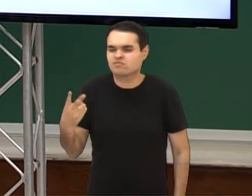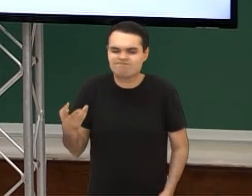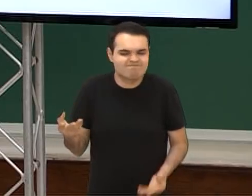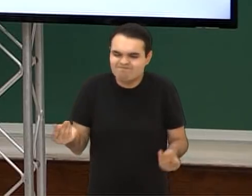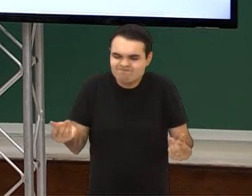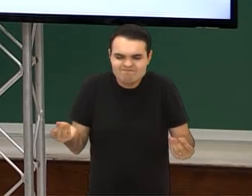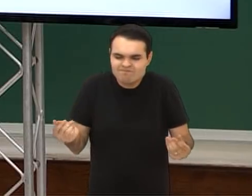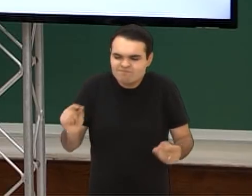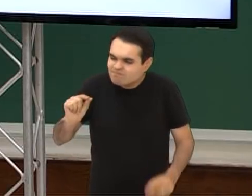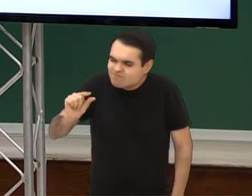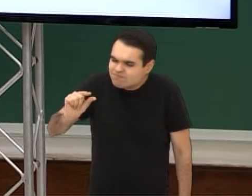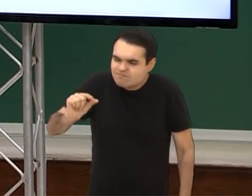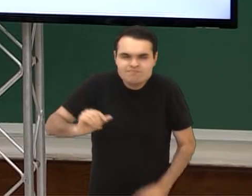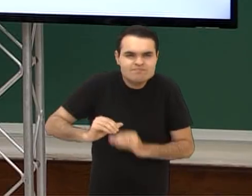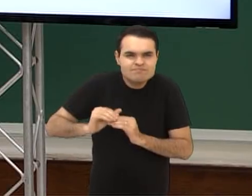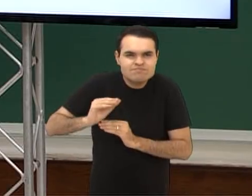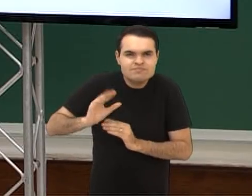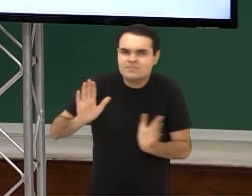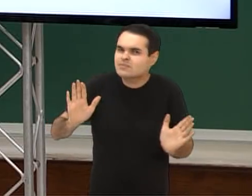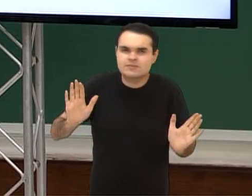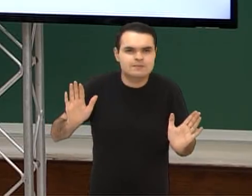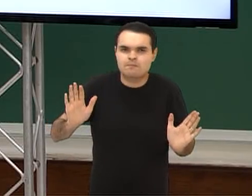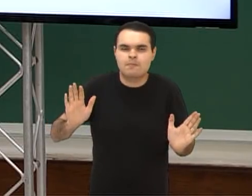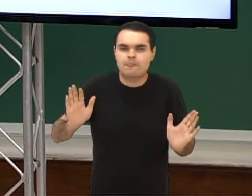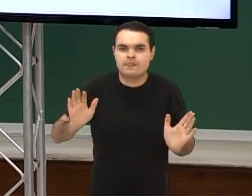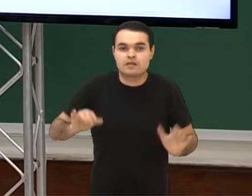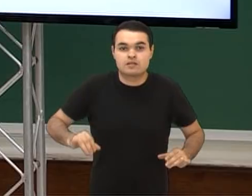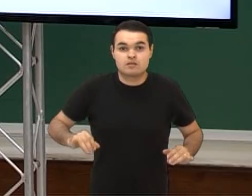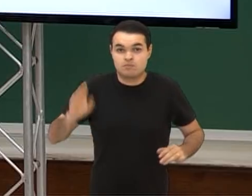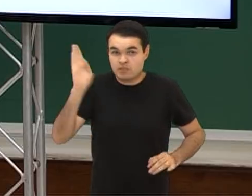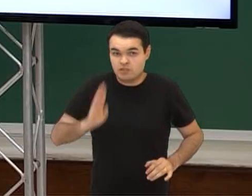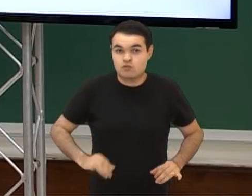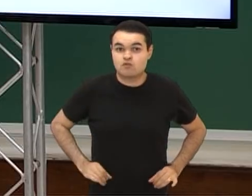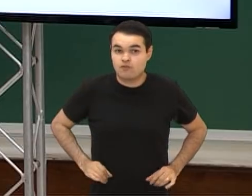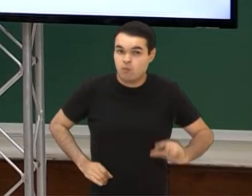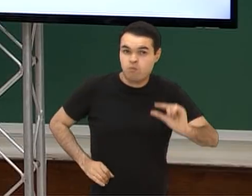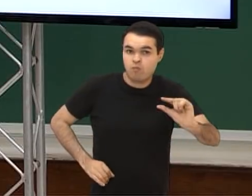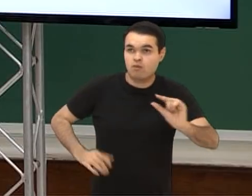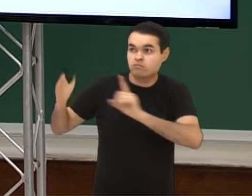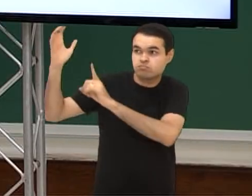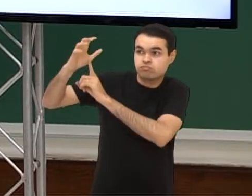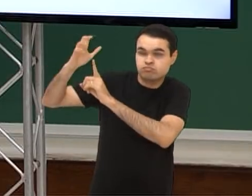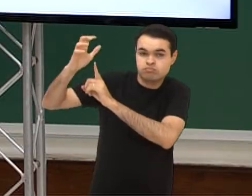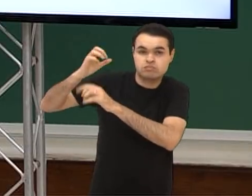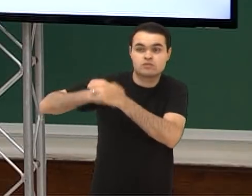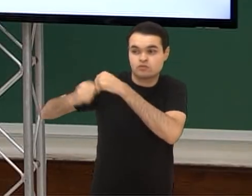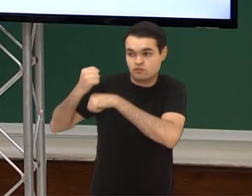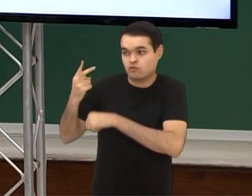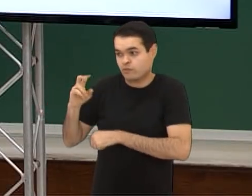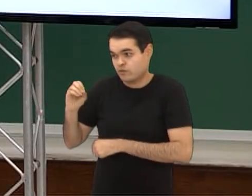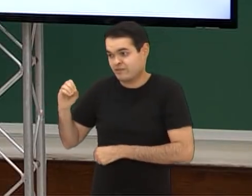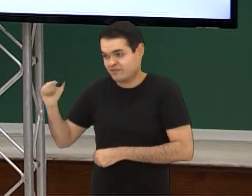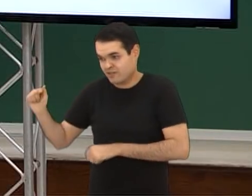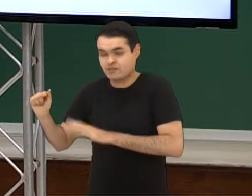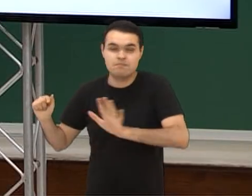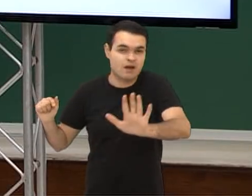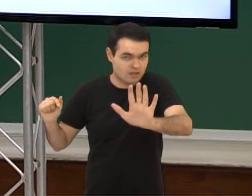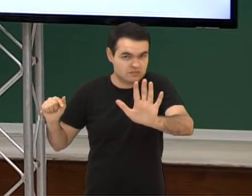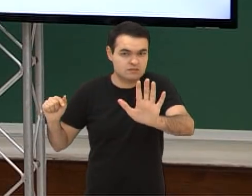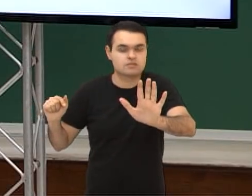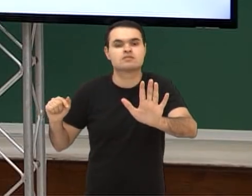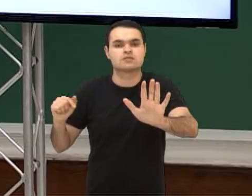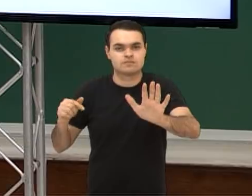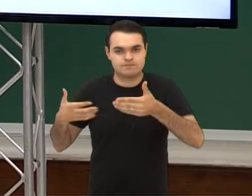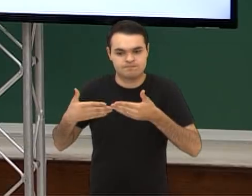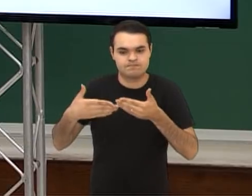inexpressível da nossa economia. O Brasil sofreu pouco os efeitos da crise internacional de 2007 e 2008, mas